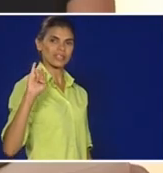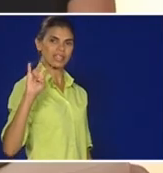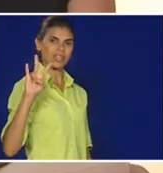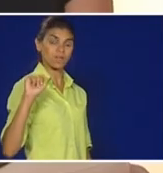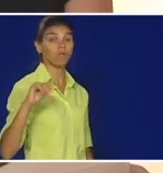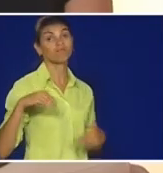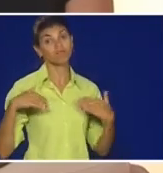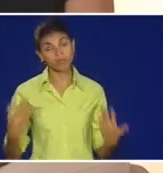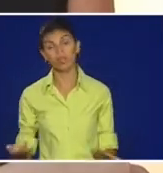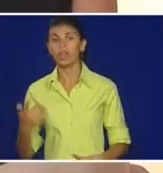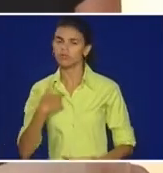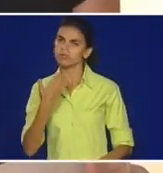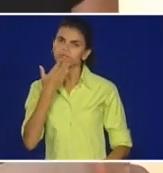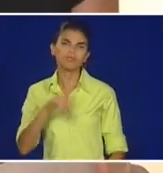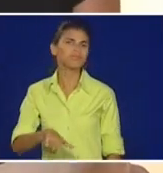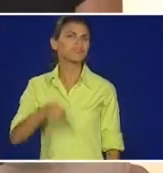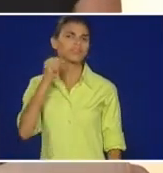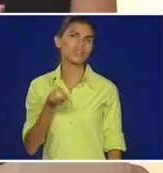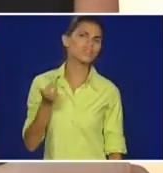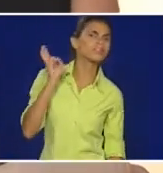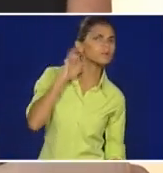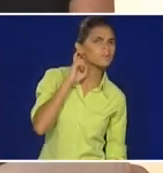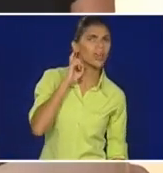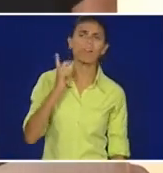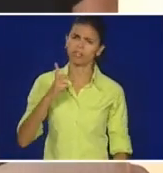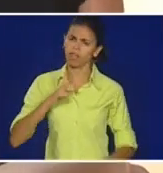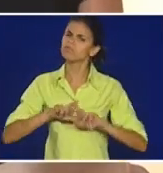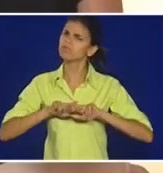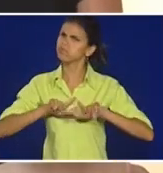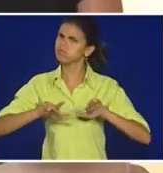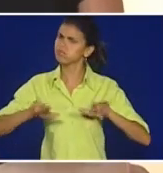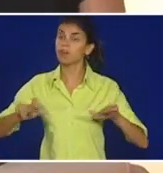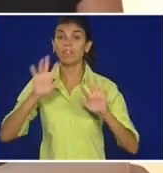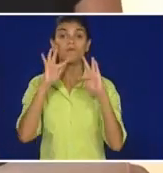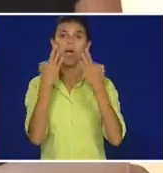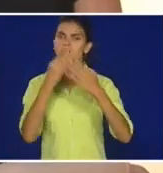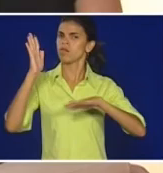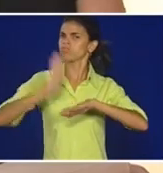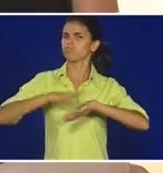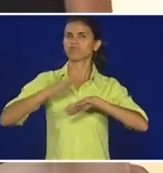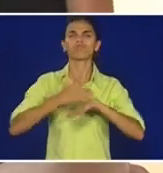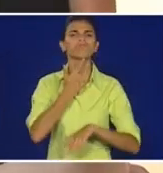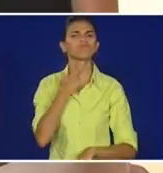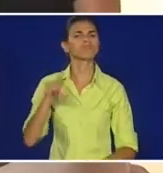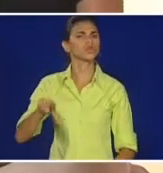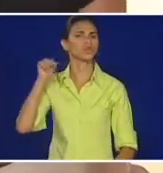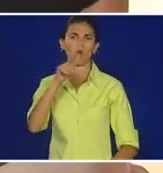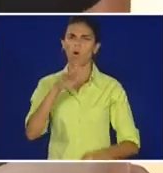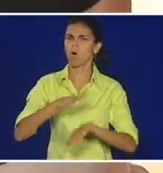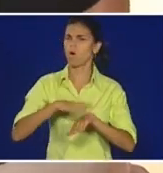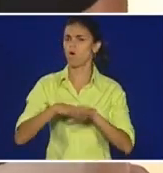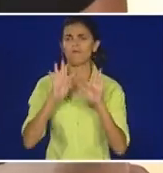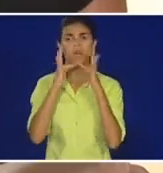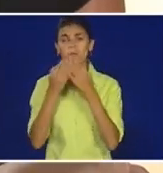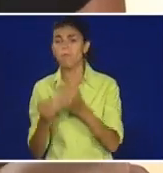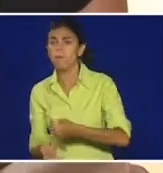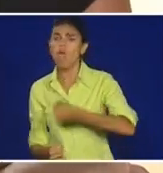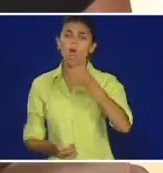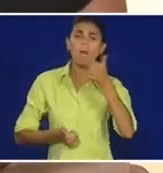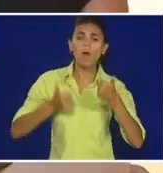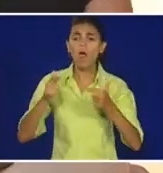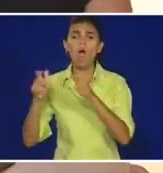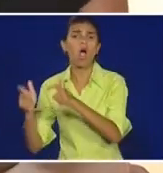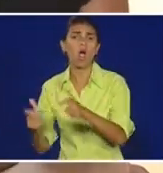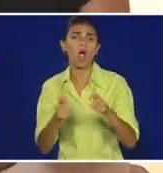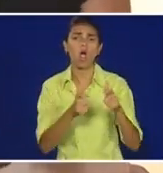caminho. Na verdade, existem outros caminhos. A família tem que optar pelo caminho que seja mais natural para ela.